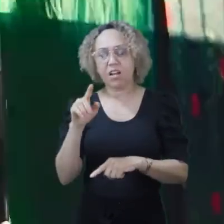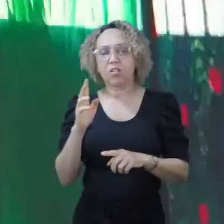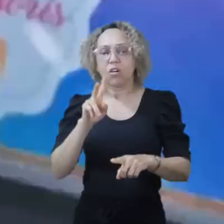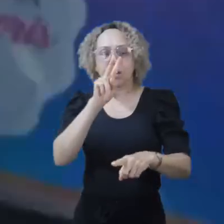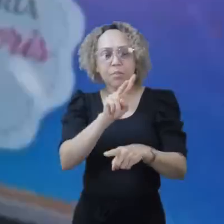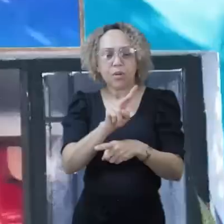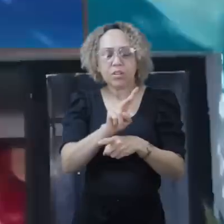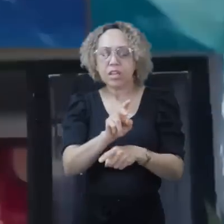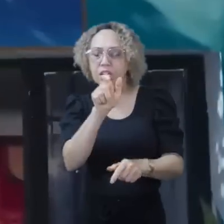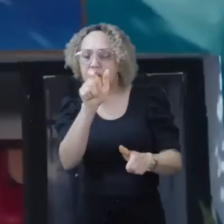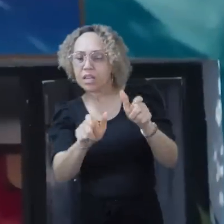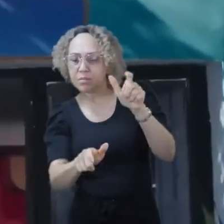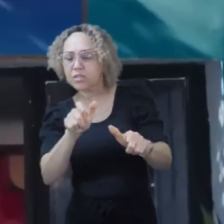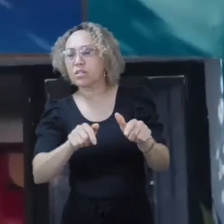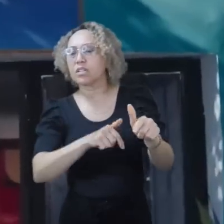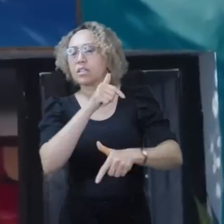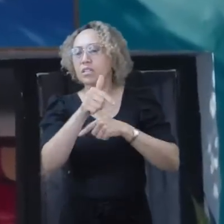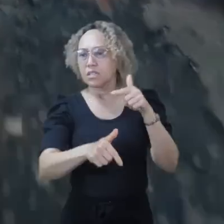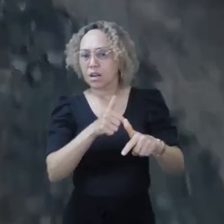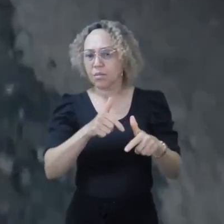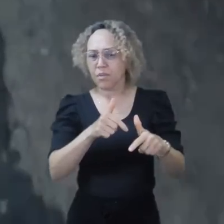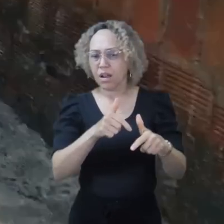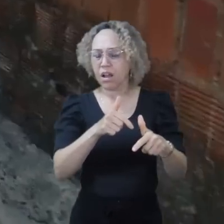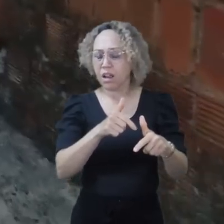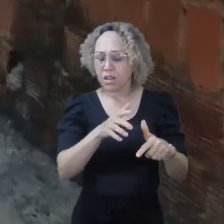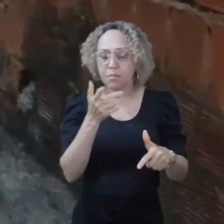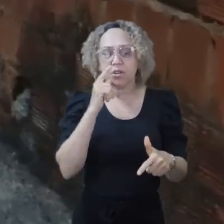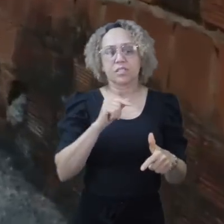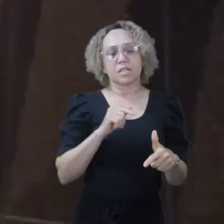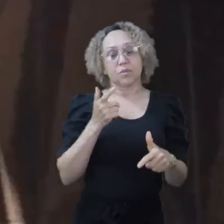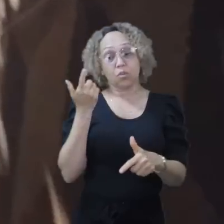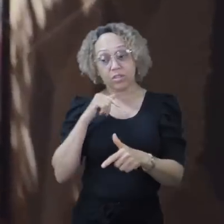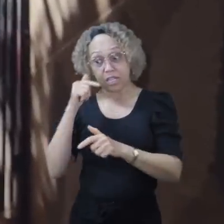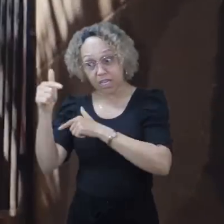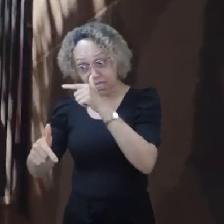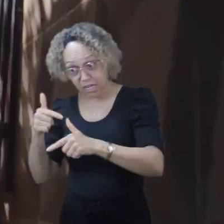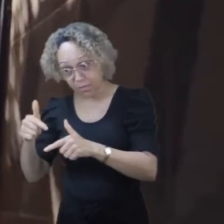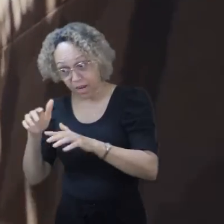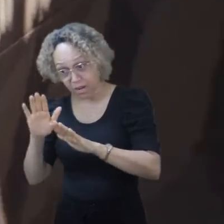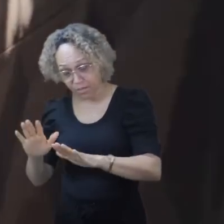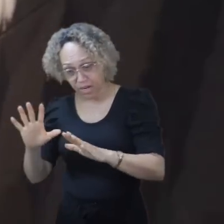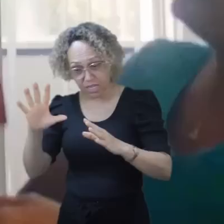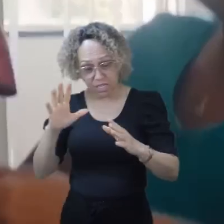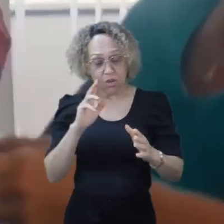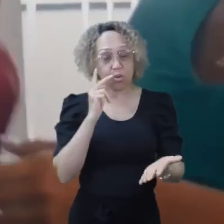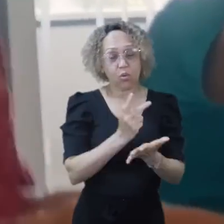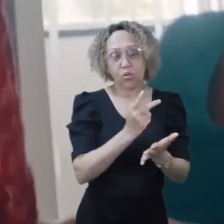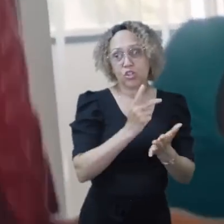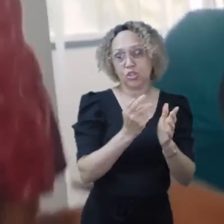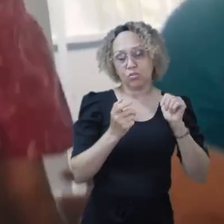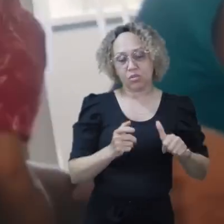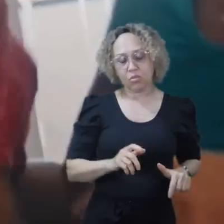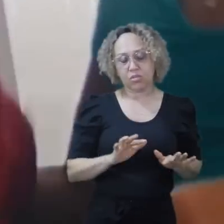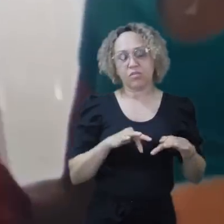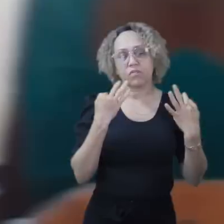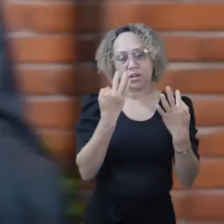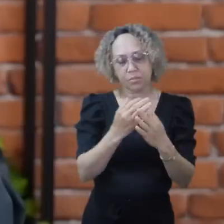consegue trabalho sem que precise abrir mão do auxílio. Só neste último ano, mais